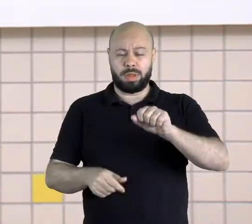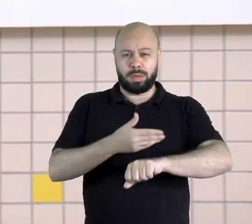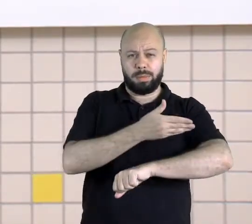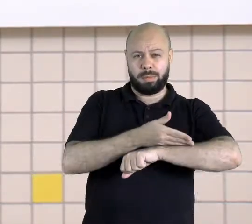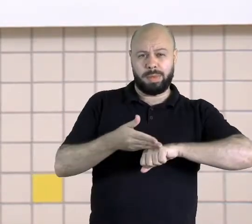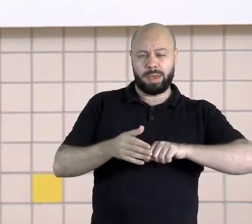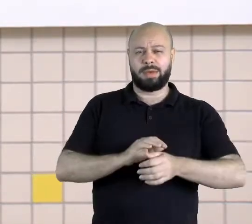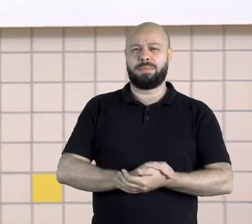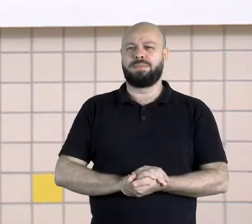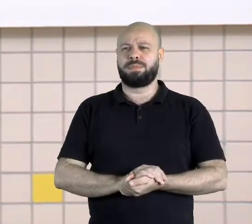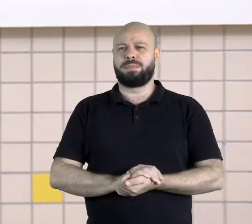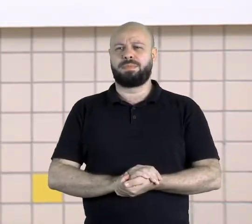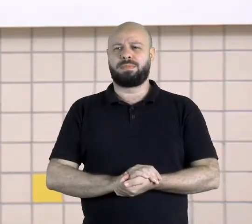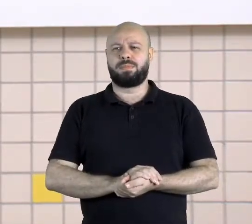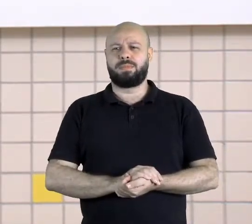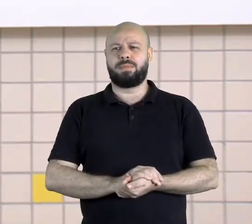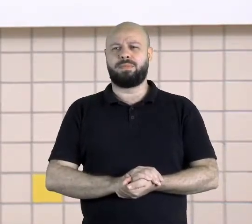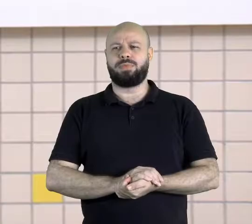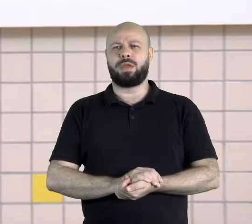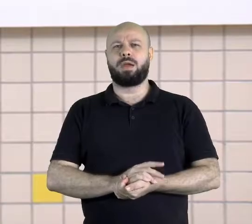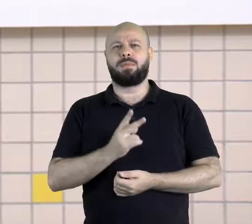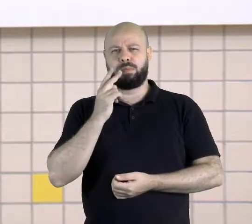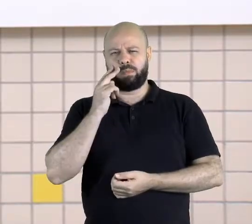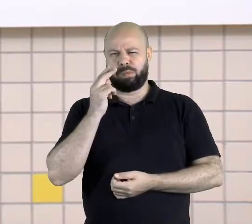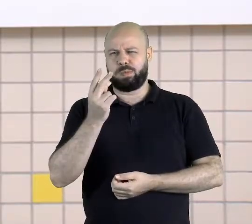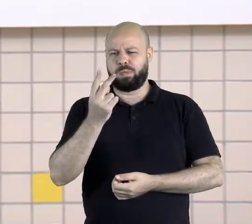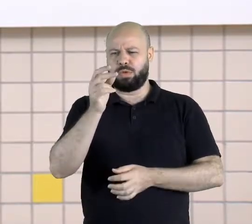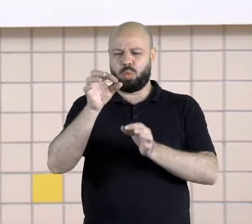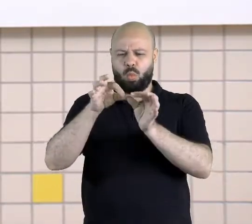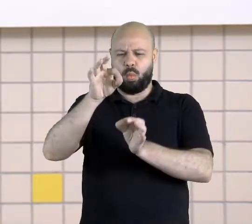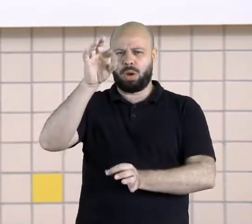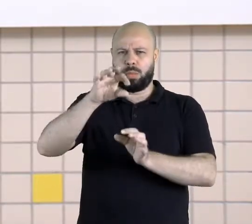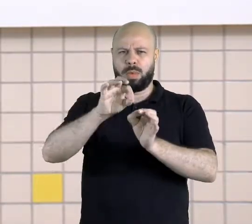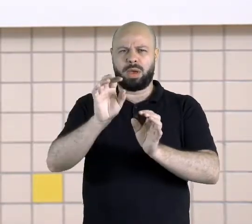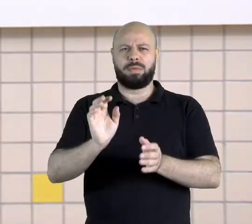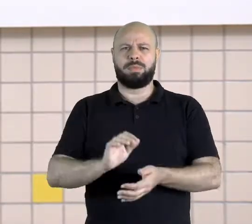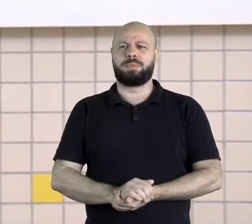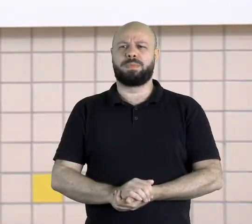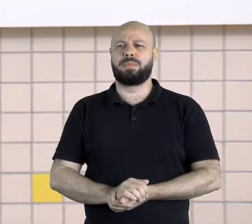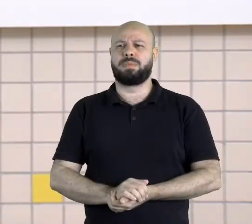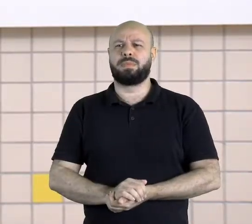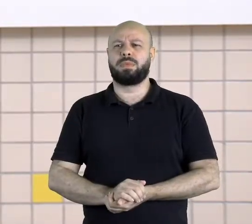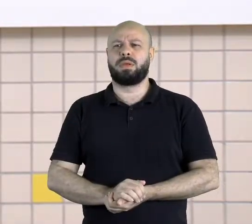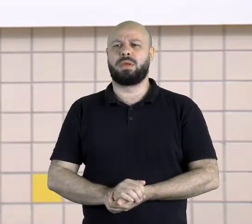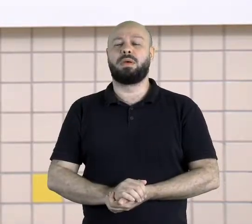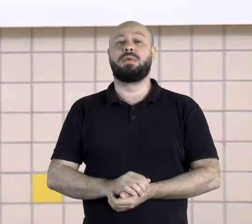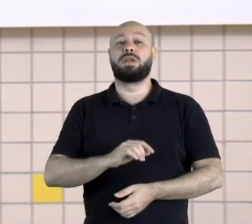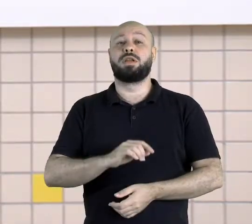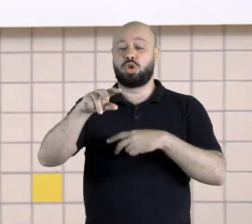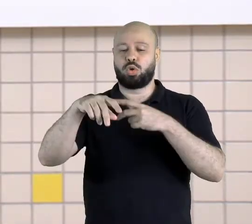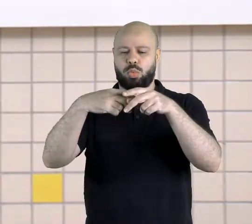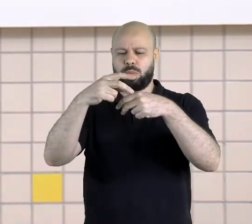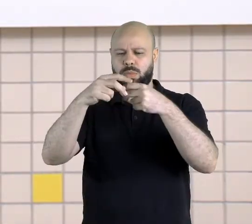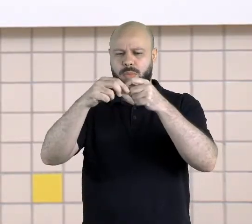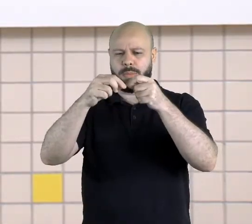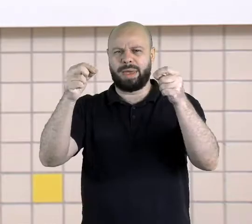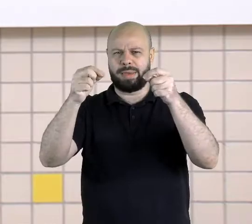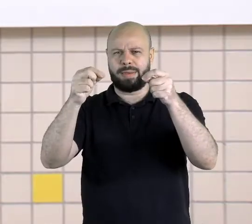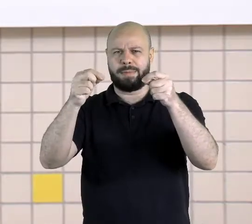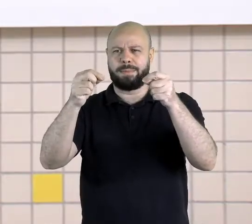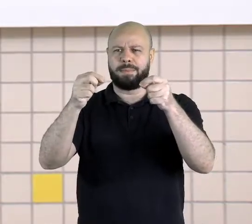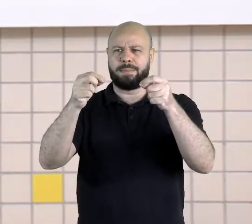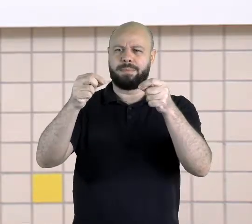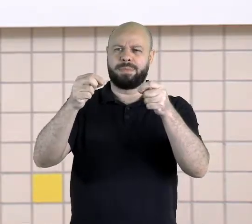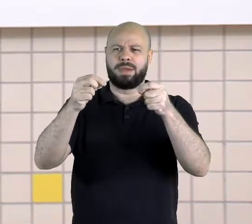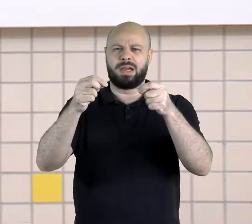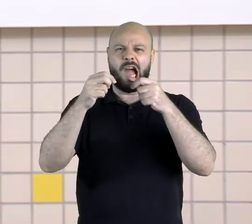branca. Olha só, tá totalmente desemendado. O que que eu vou fazer aqui, ó? Eu vou pegar e vou dar um nó, ó. Eu vou ajudar a